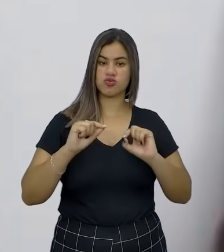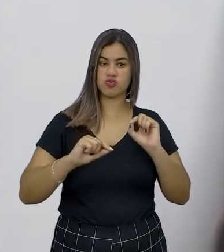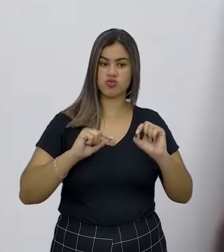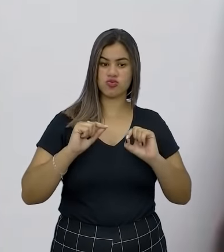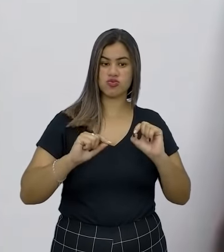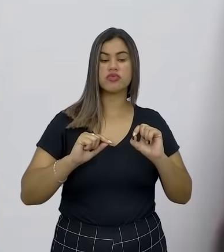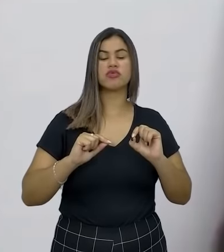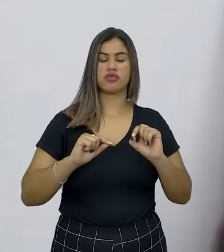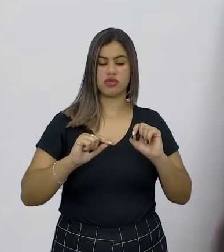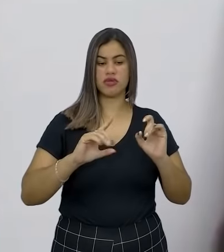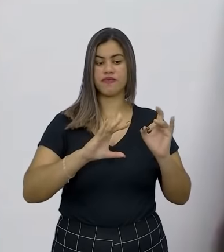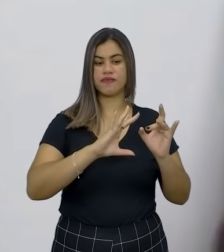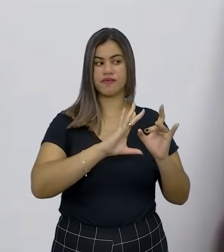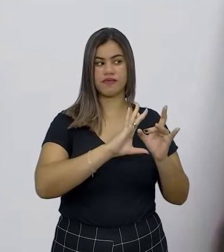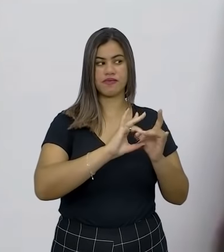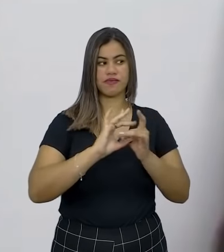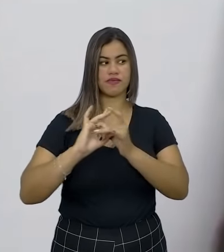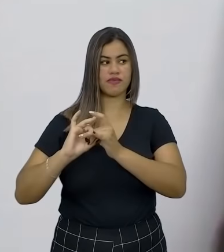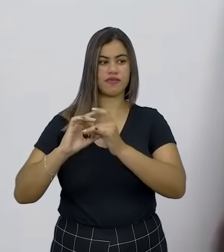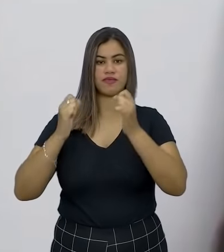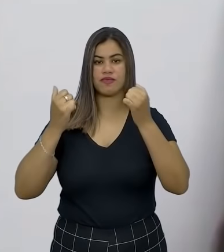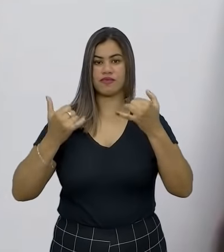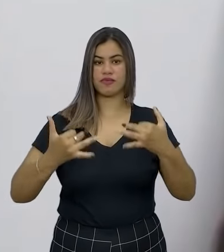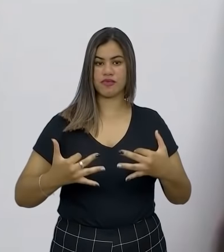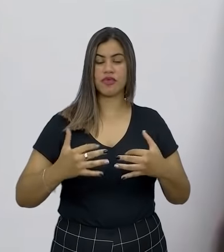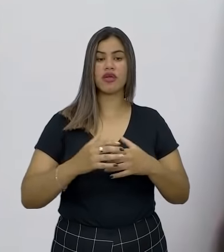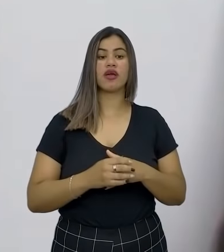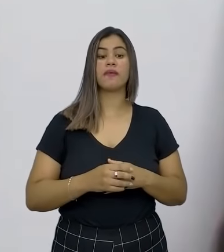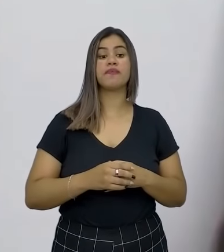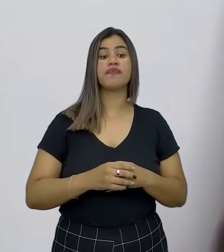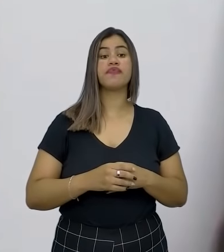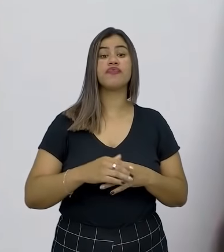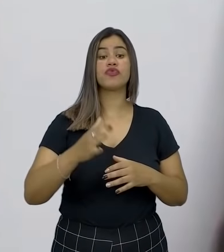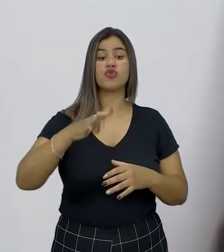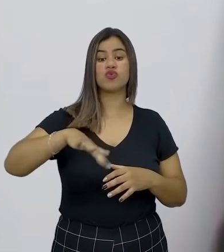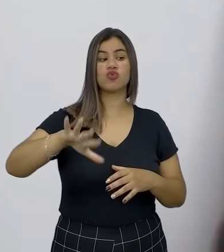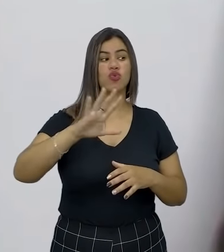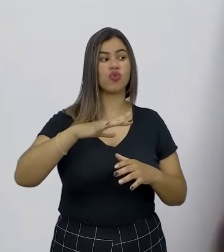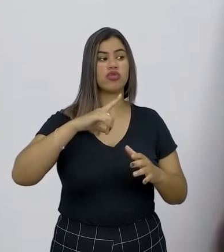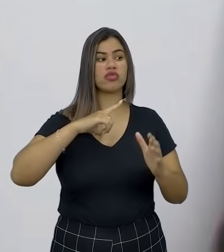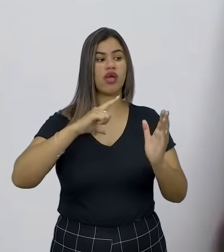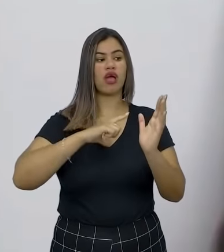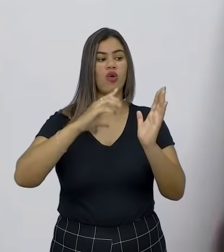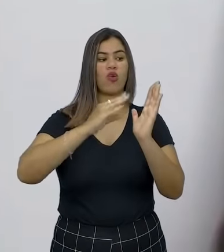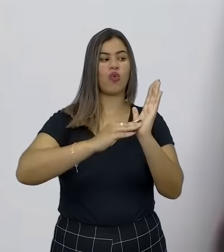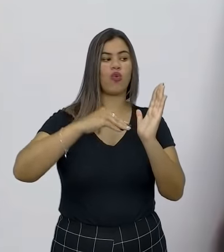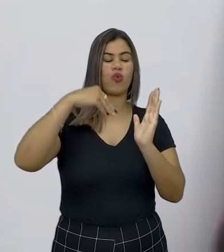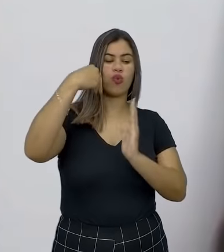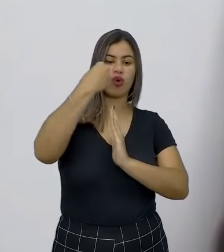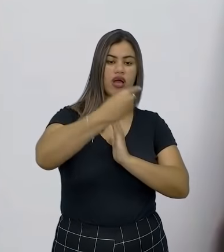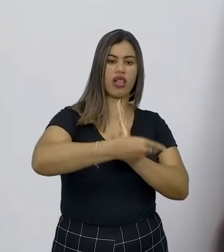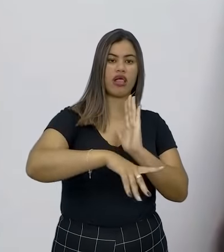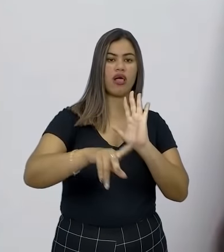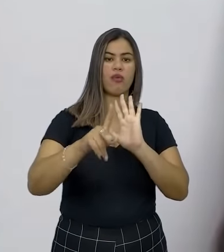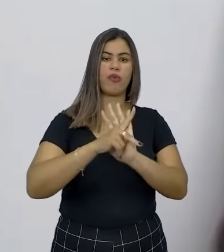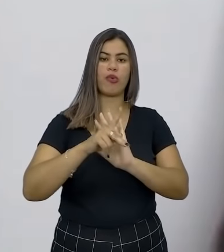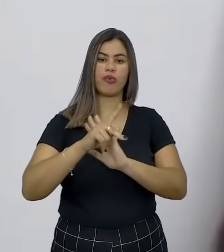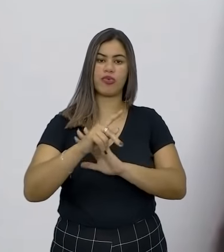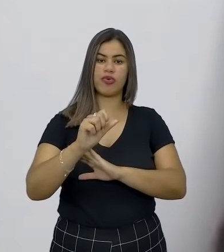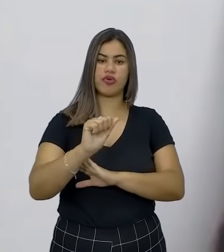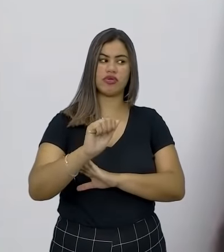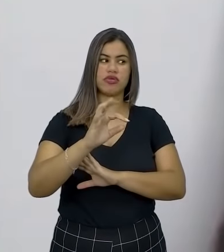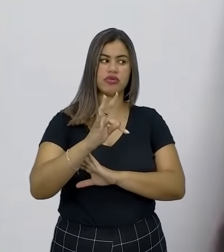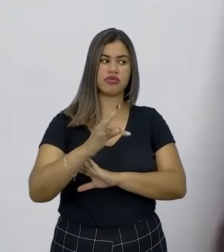um pouquinho. Todos vocês, né, nós recebemos da SEDUC um calendário, né, das ATPCs.